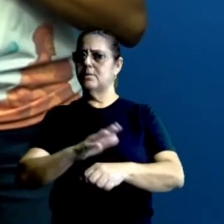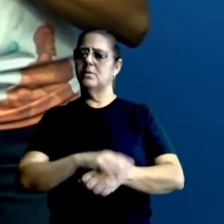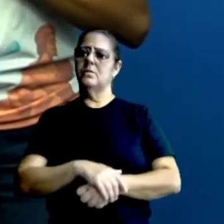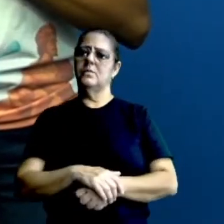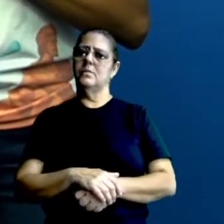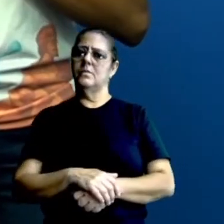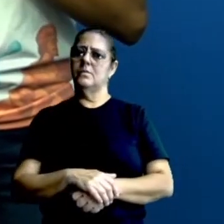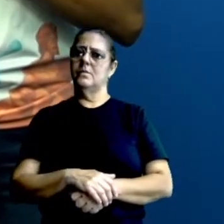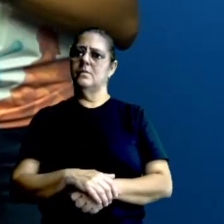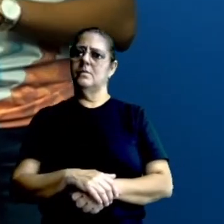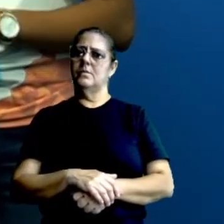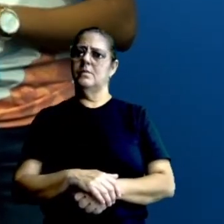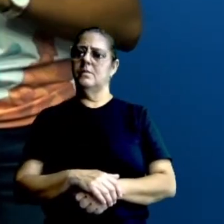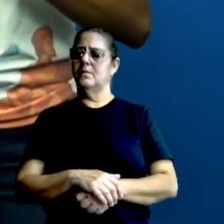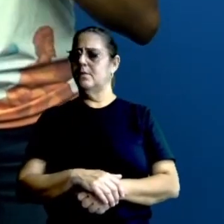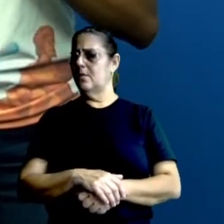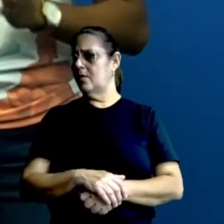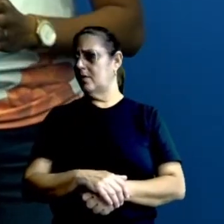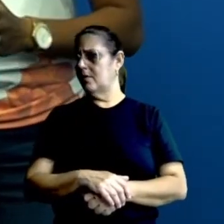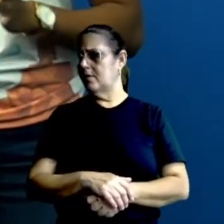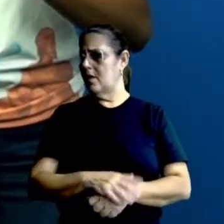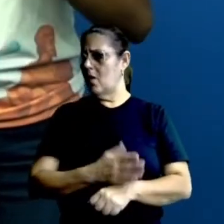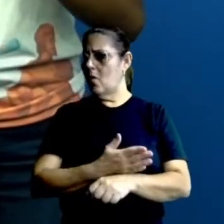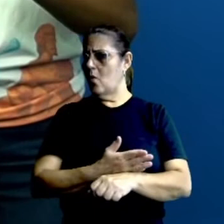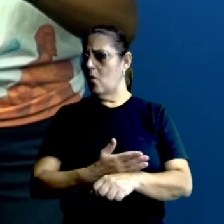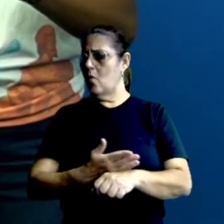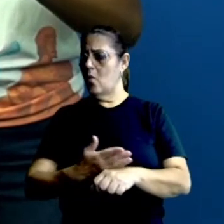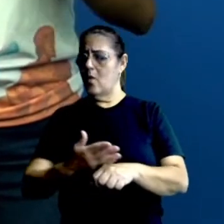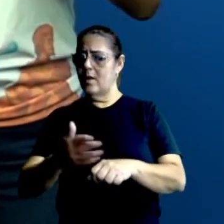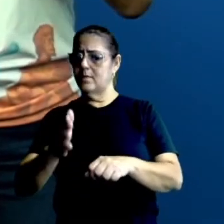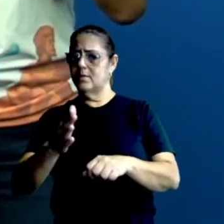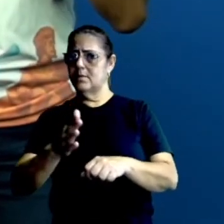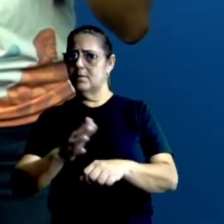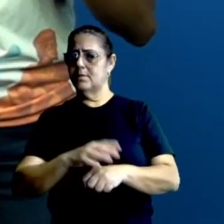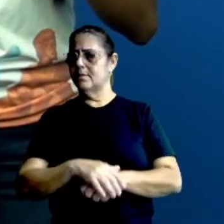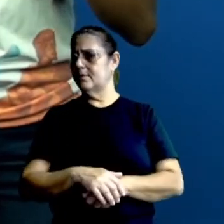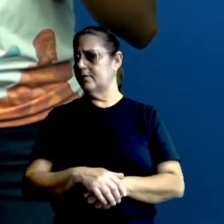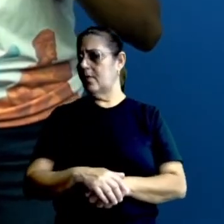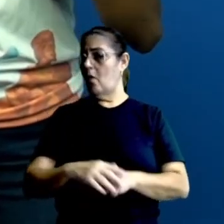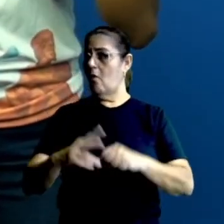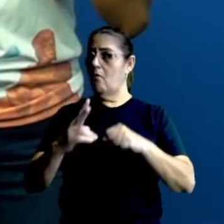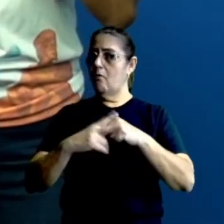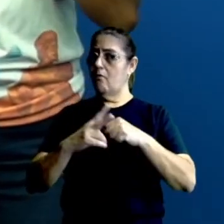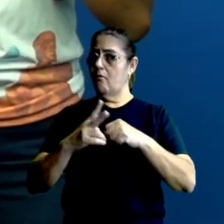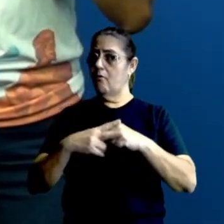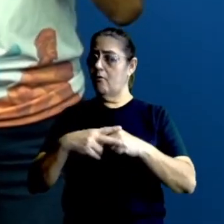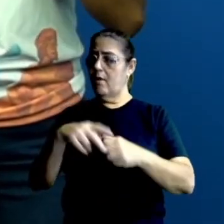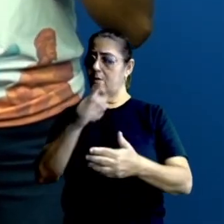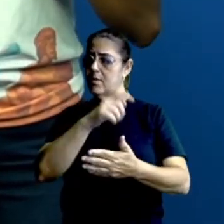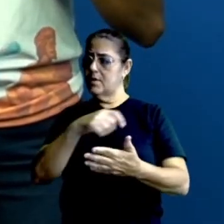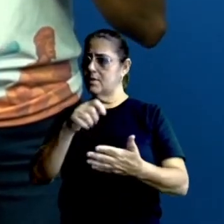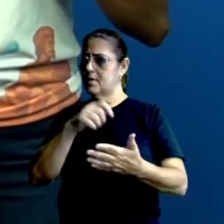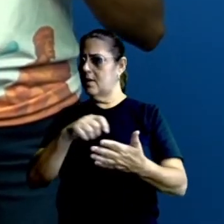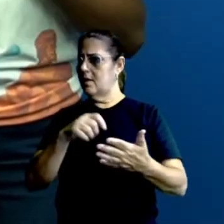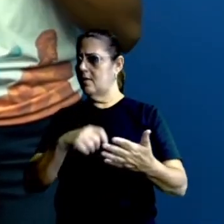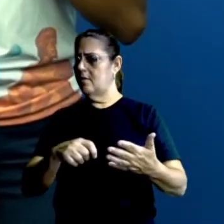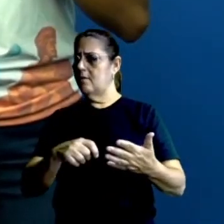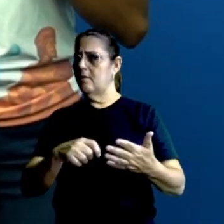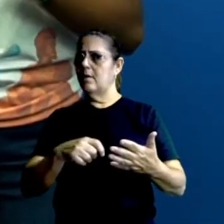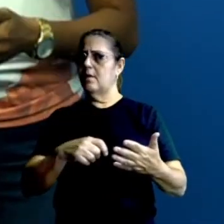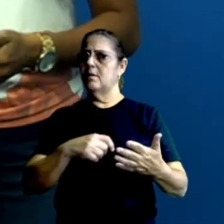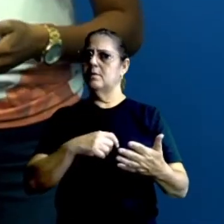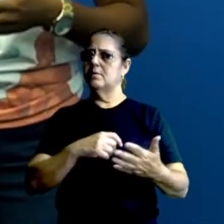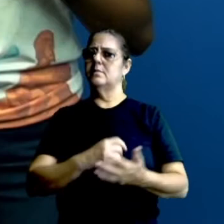white, som de white, white é o branco. Já o verbo escrever tem um enroladinho aí de